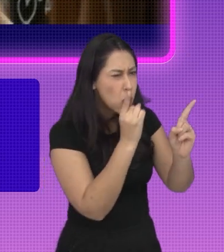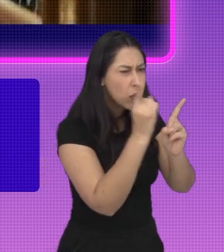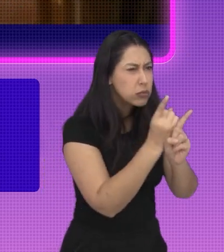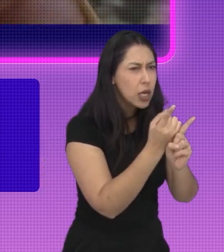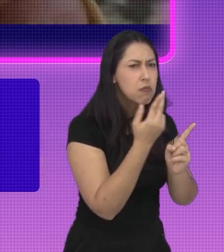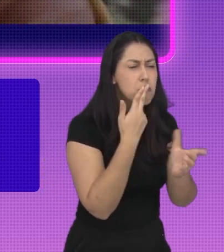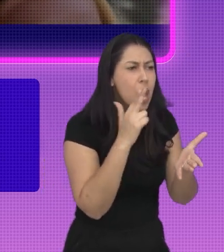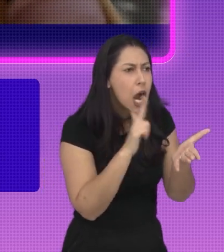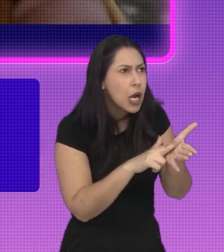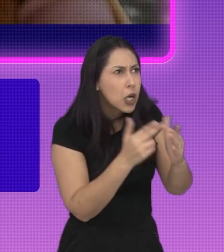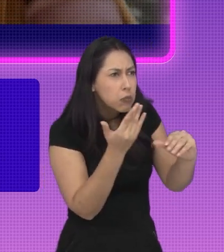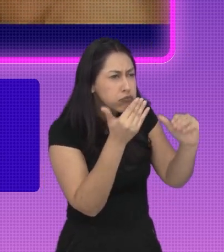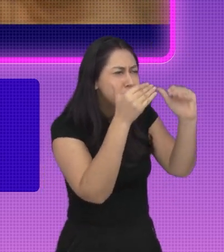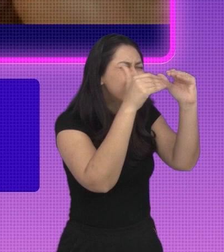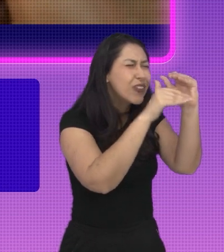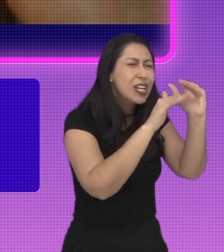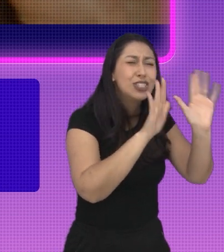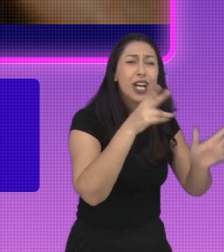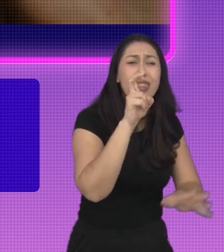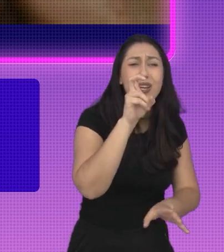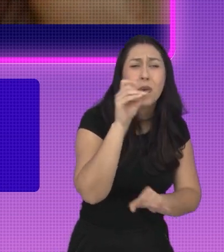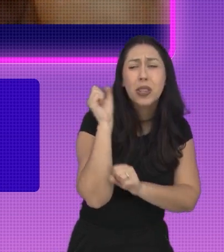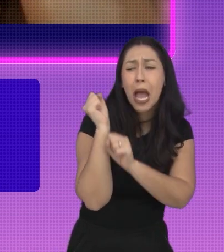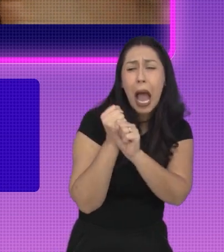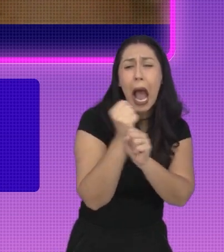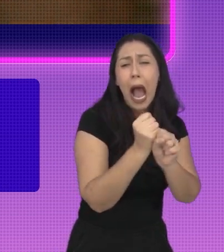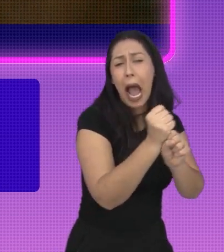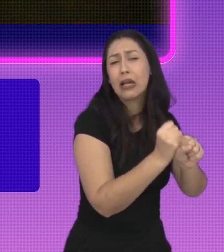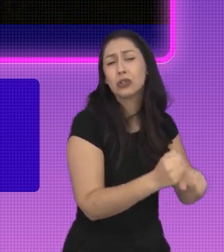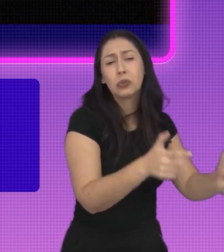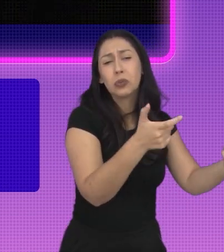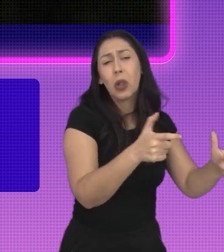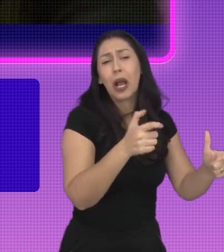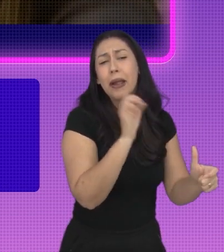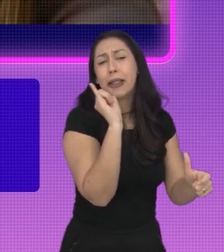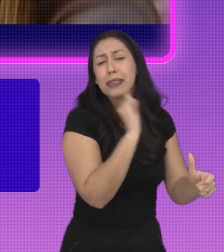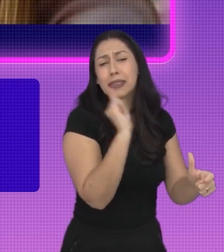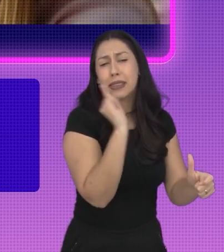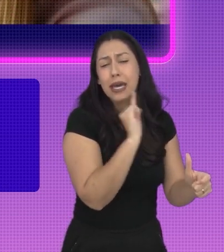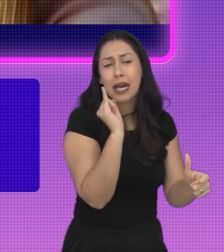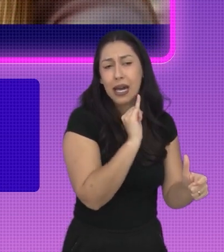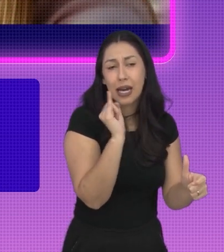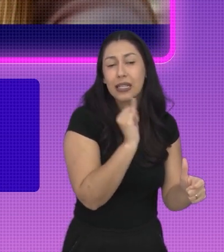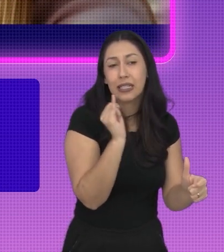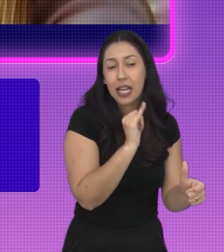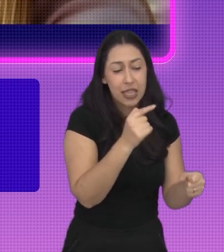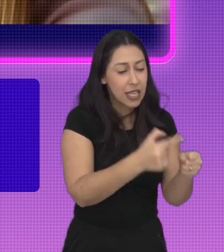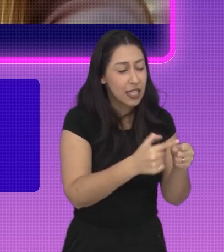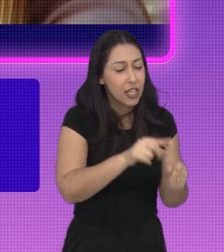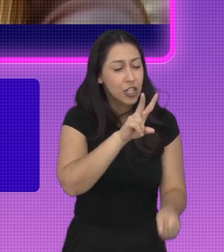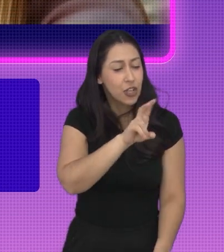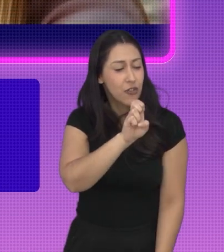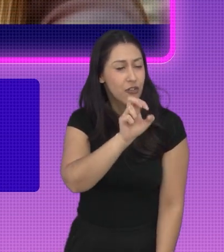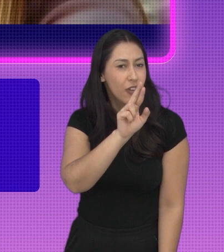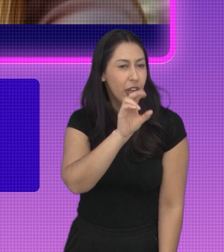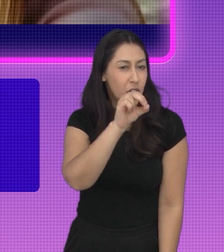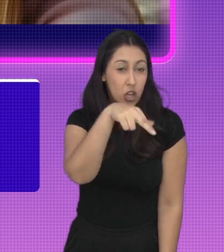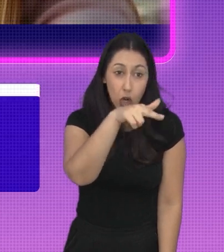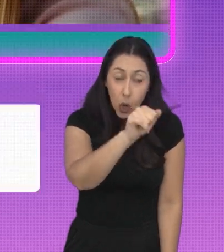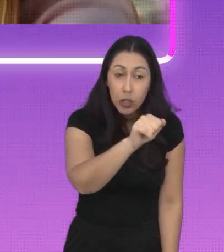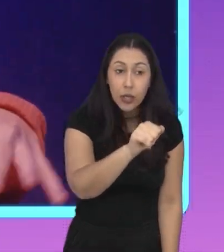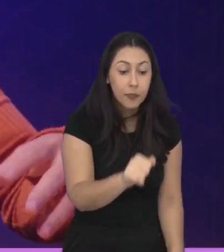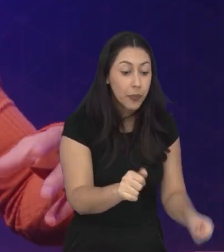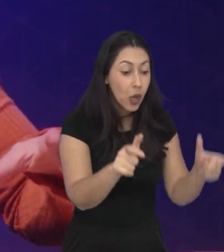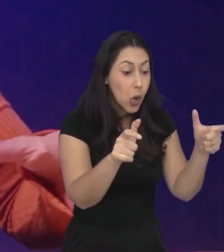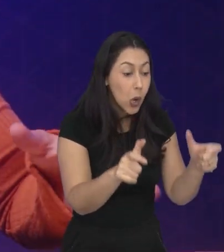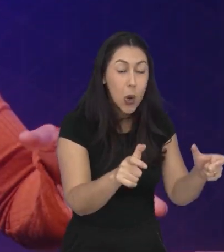estava escondida há 50 anos, e esse filme se passa na Itália, né? E em Verona, num lugar